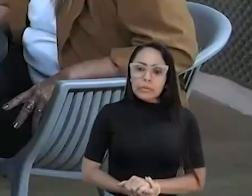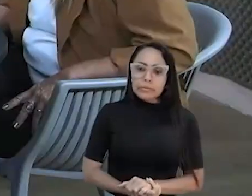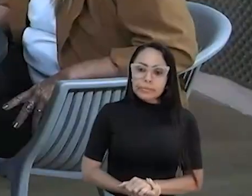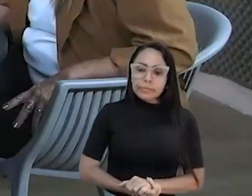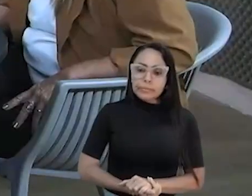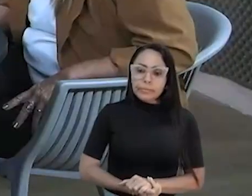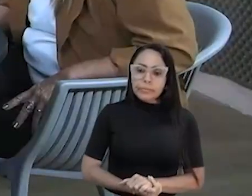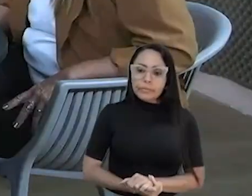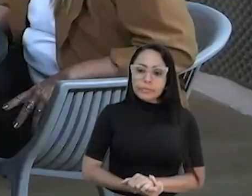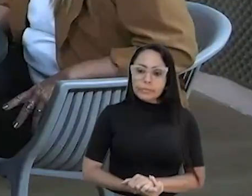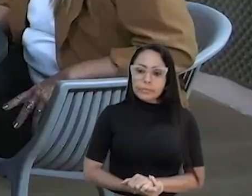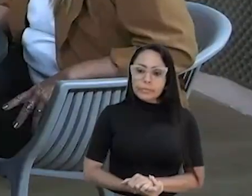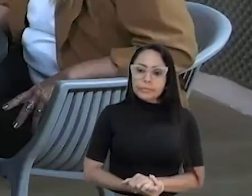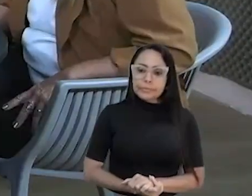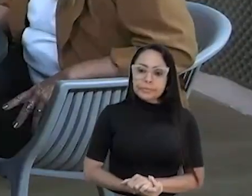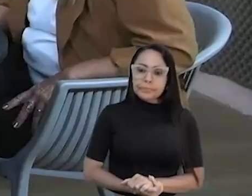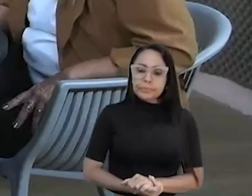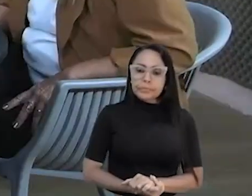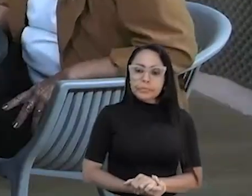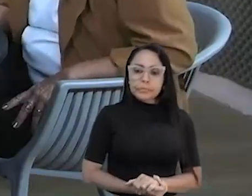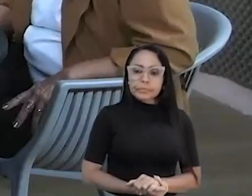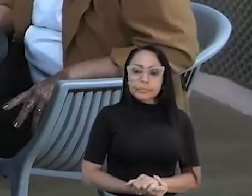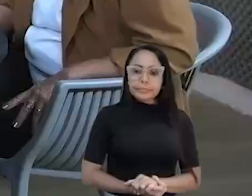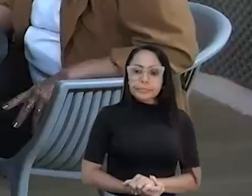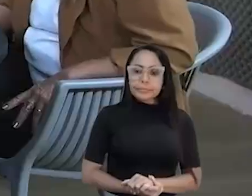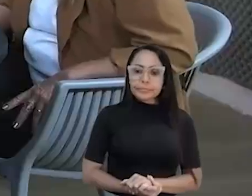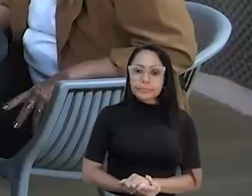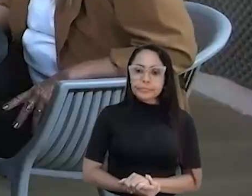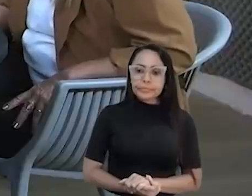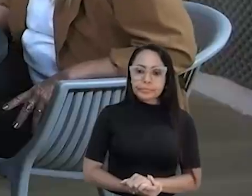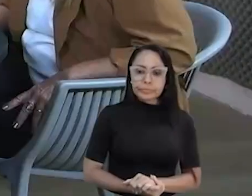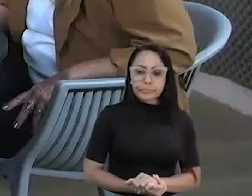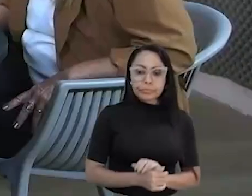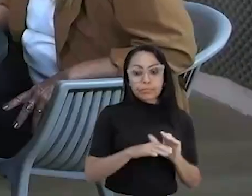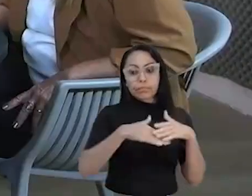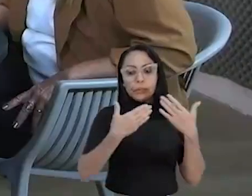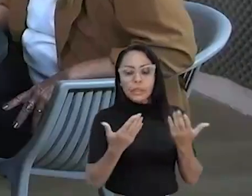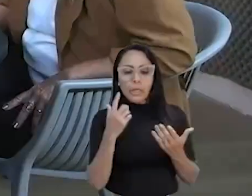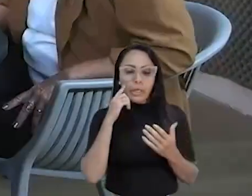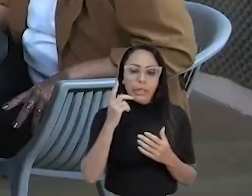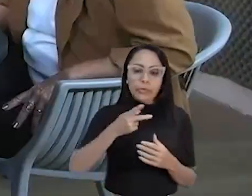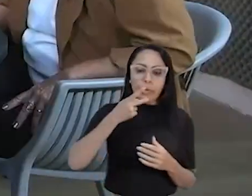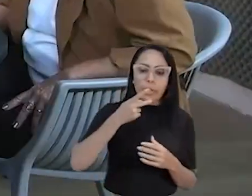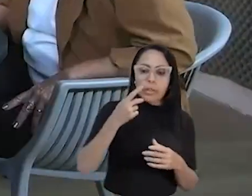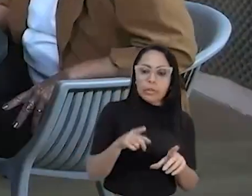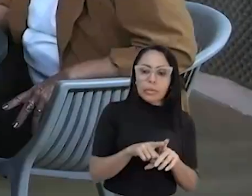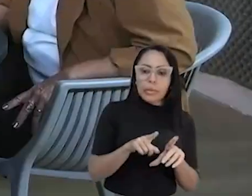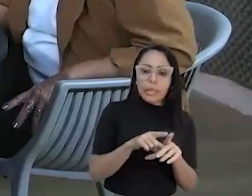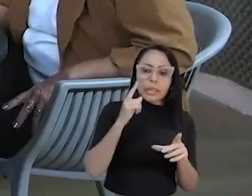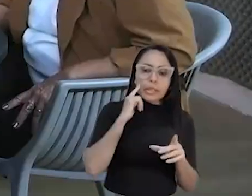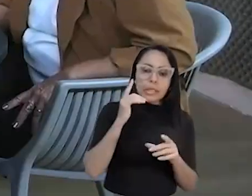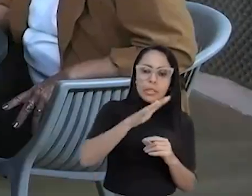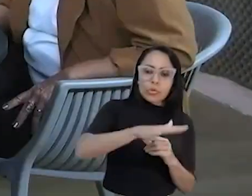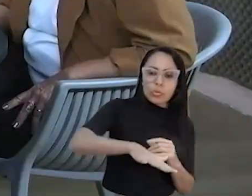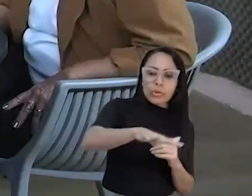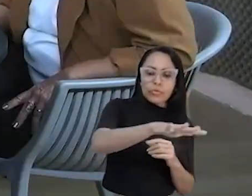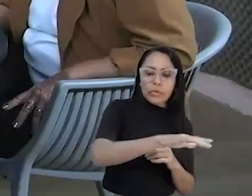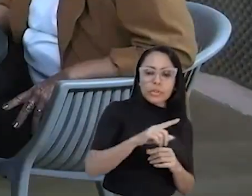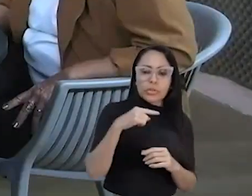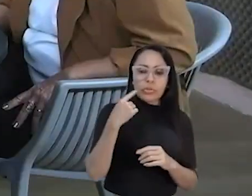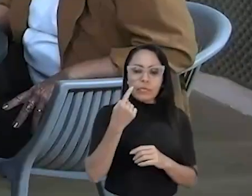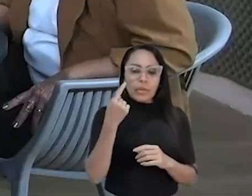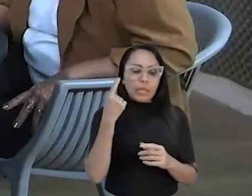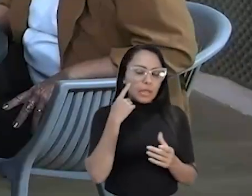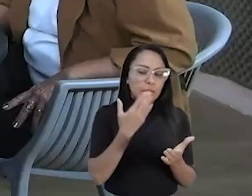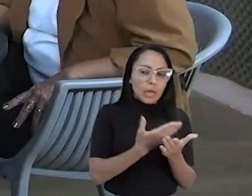muito forte isso. Assisti aqui. E aí, falando mais de design de superfície, porque a gente fez, de fato, essa aula